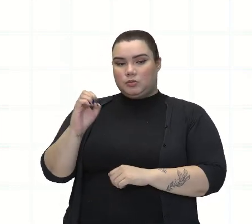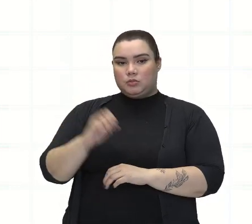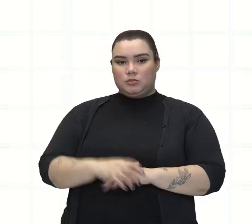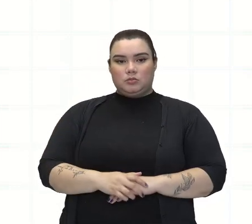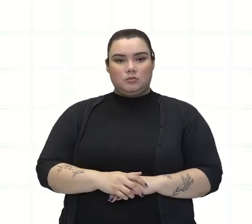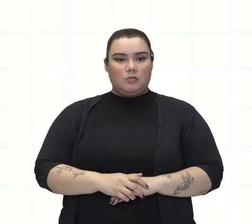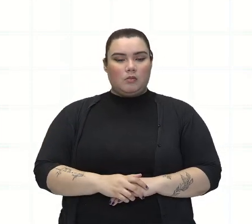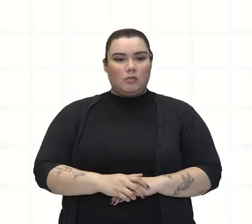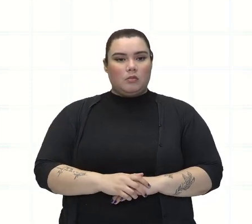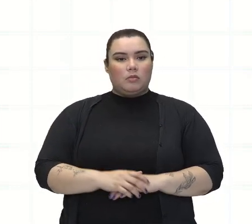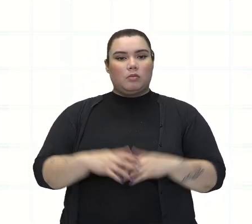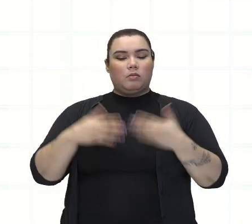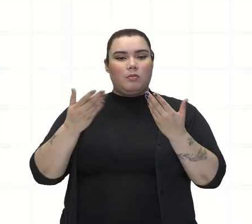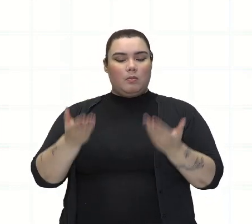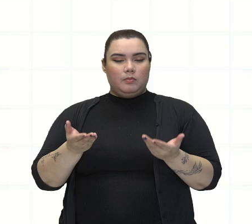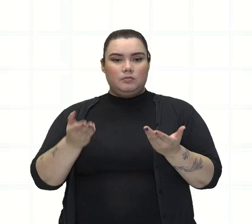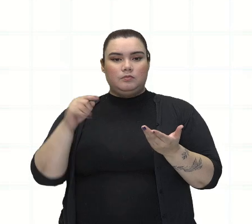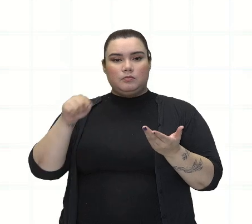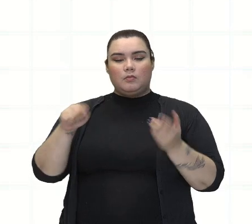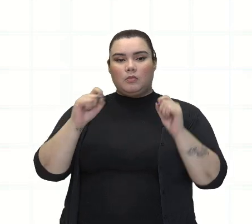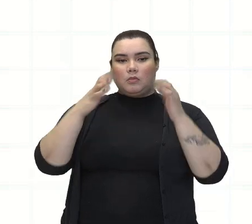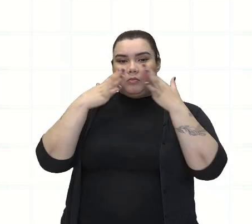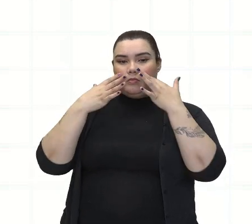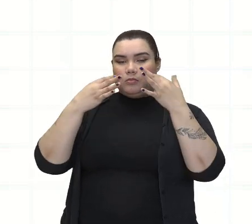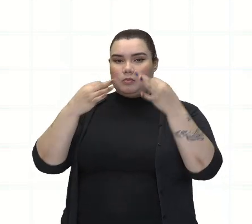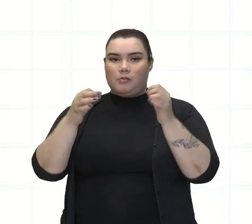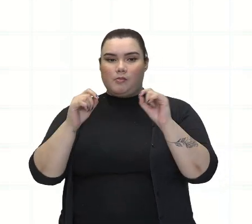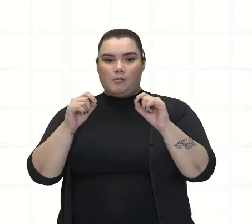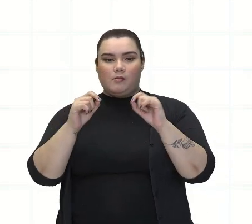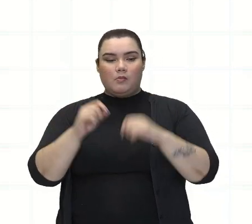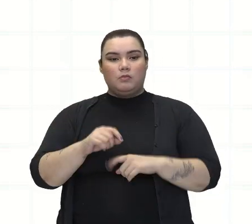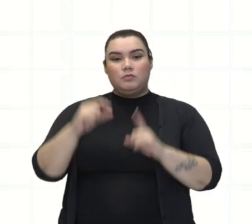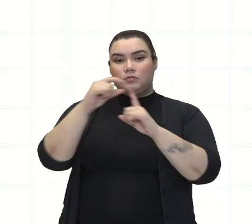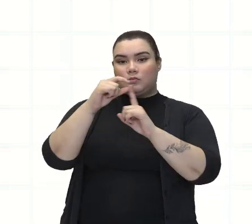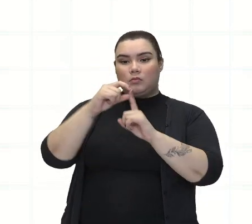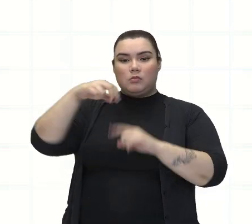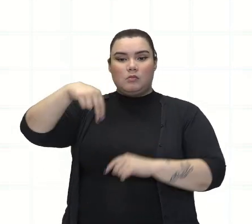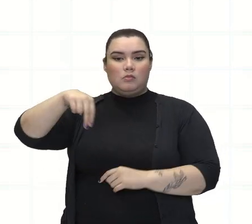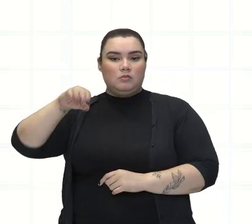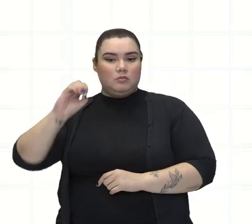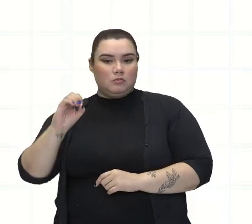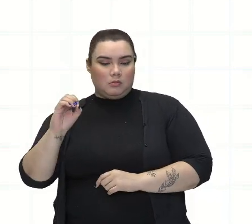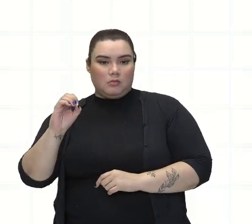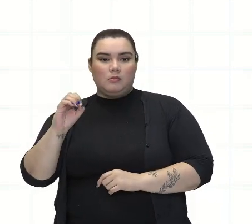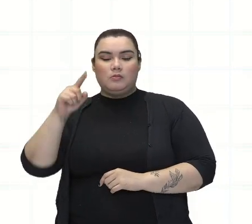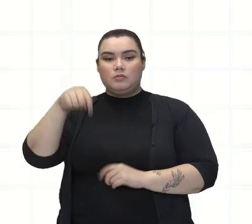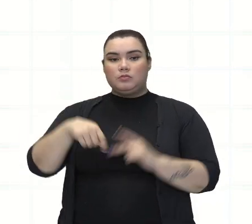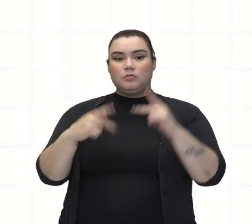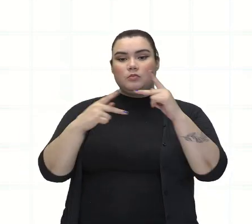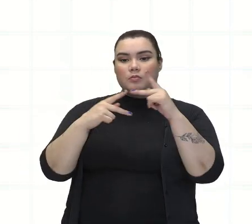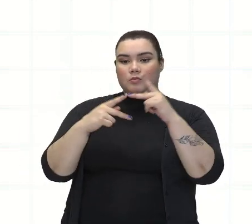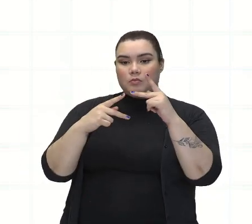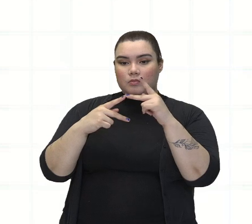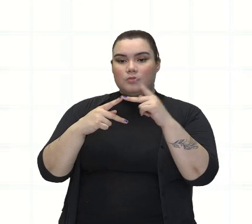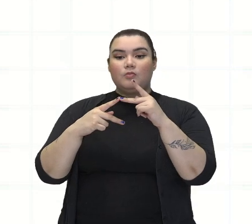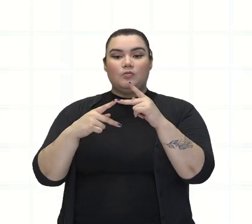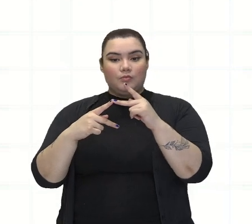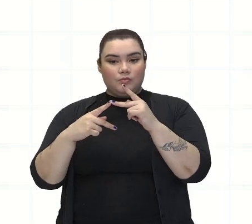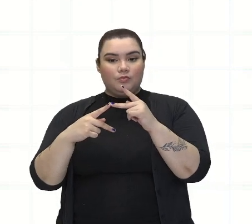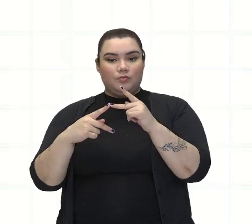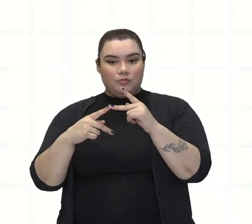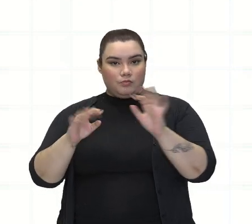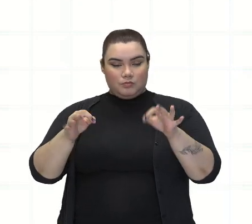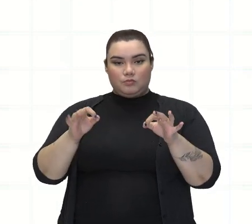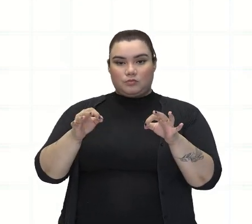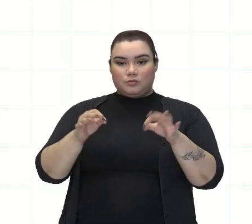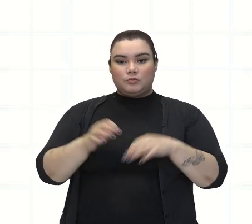no jardim. Quero chamar a atenção de vocês aqui, ó, o no. É uma preposição, esse no,